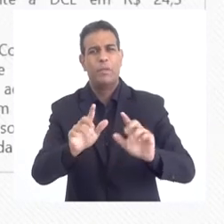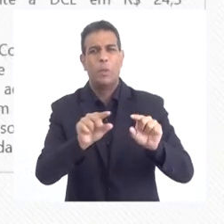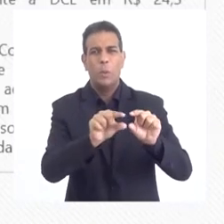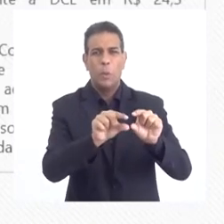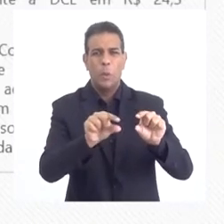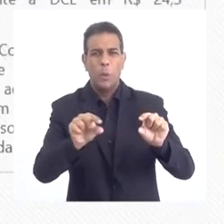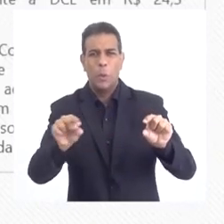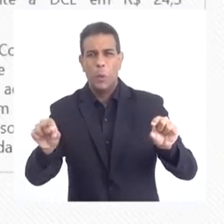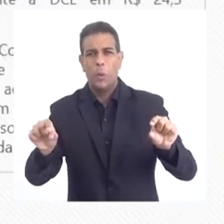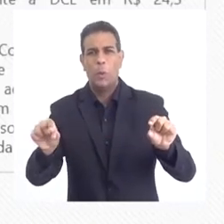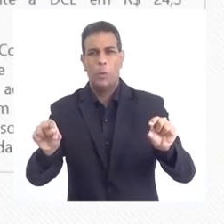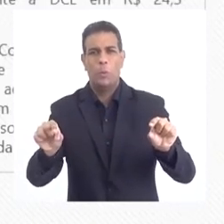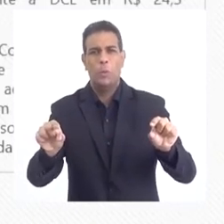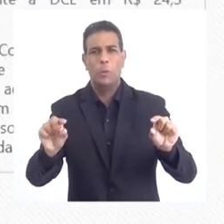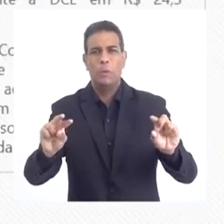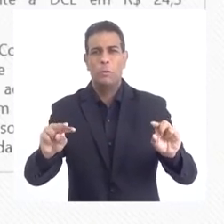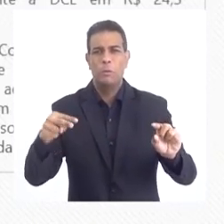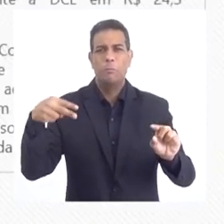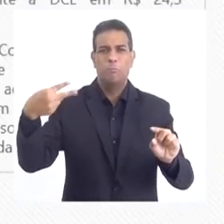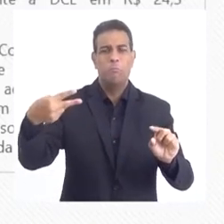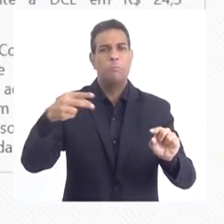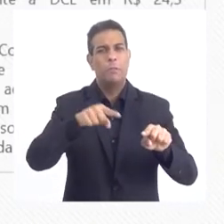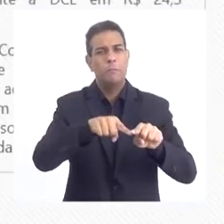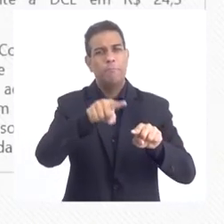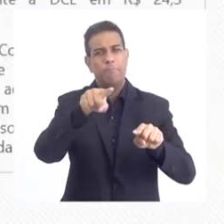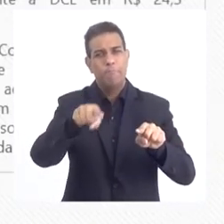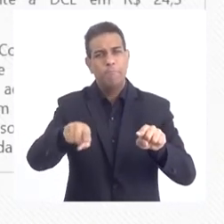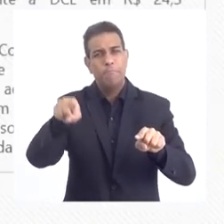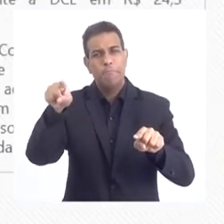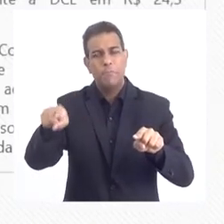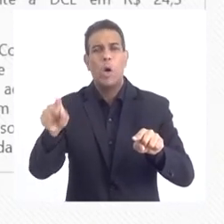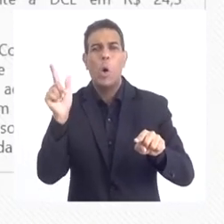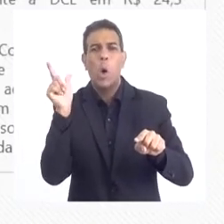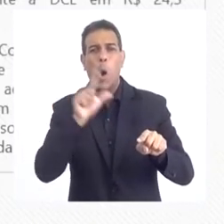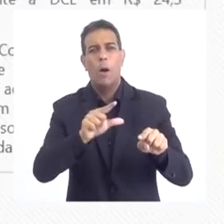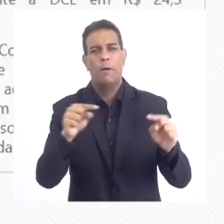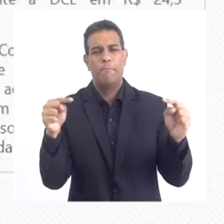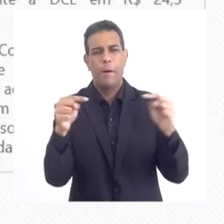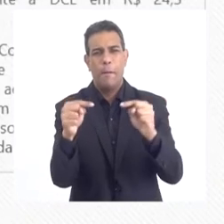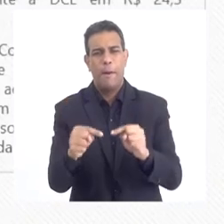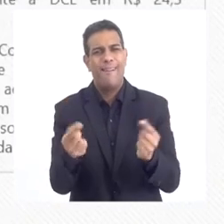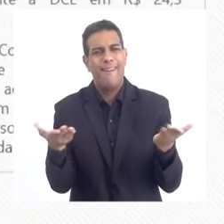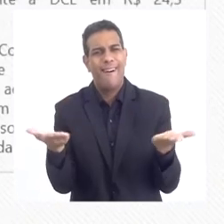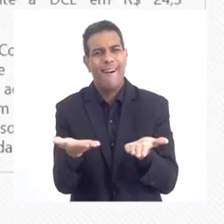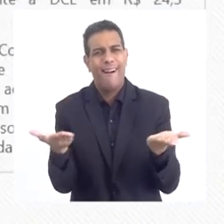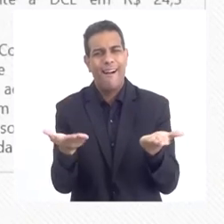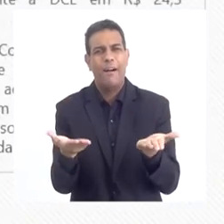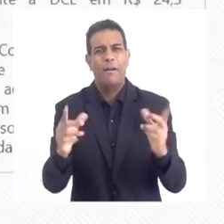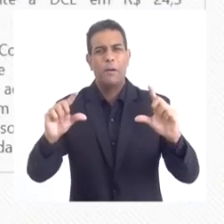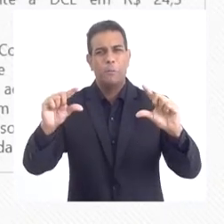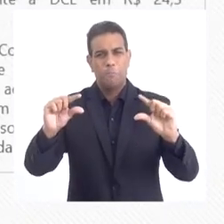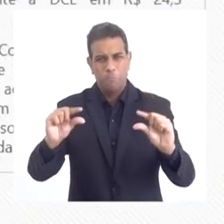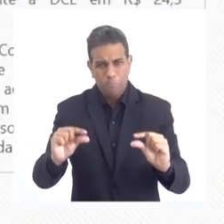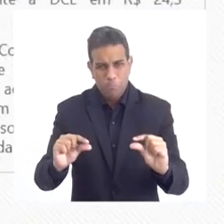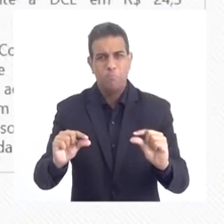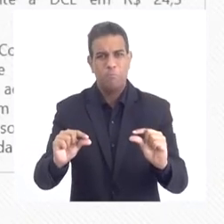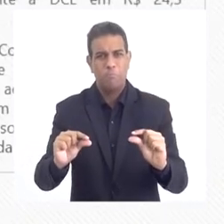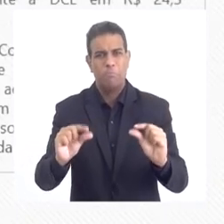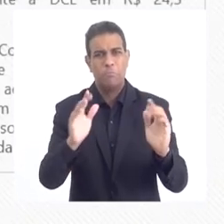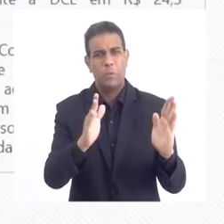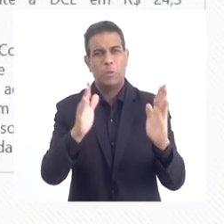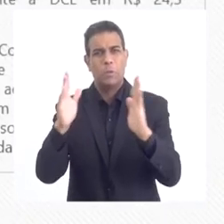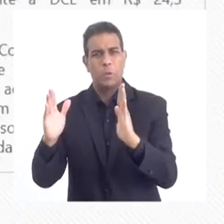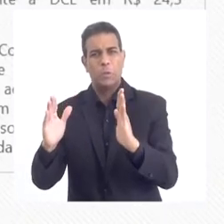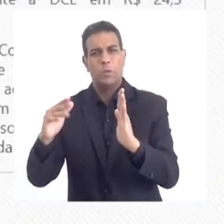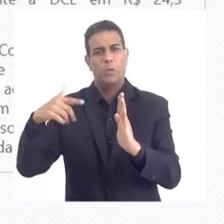de corte é 2 vezes a receita corrente líquida, hoje nós estamos abaixo, no segundo quadrimestre,